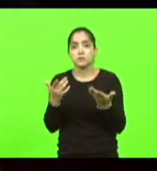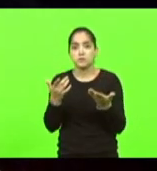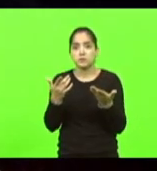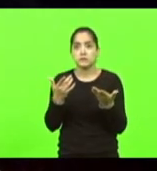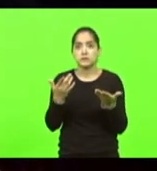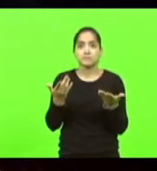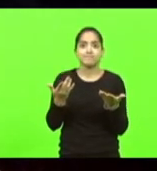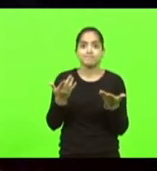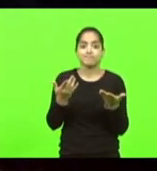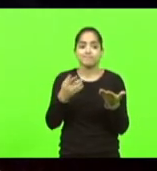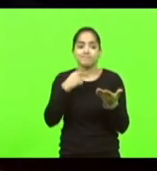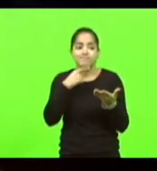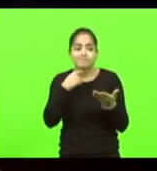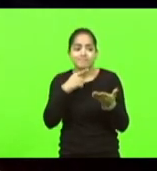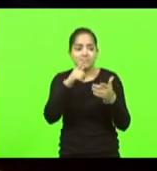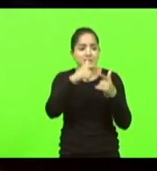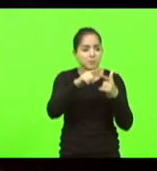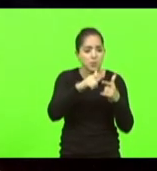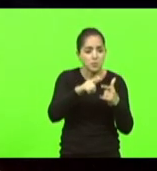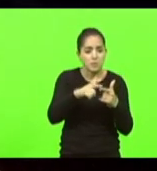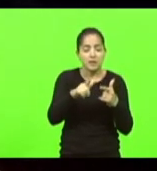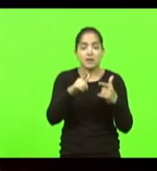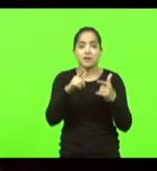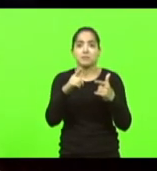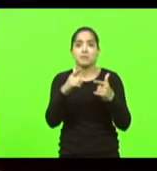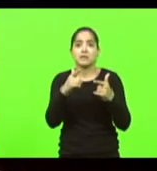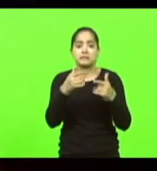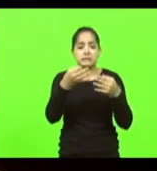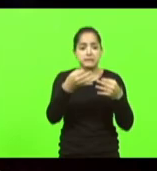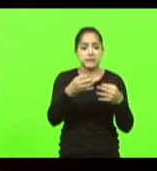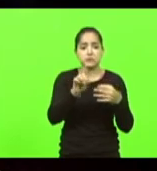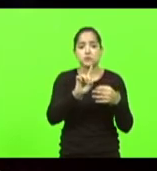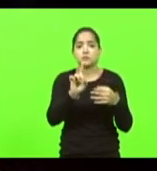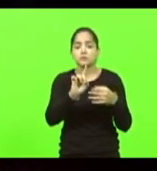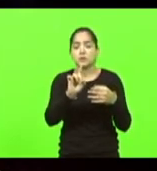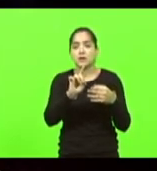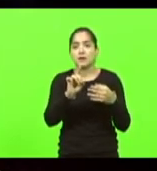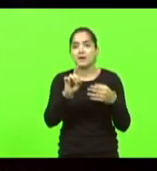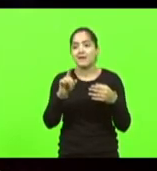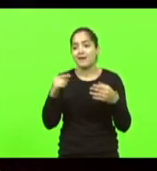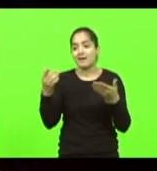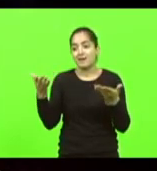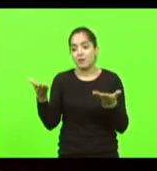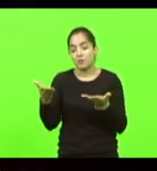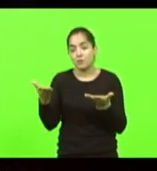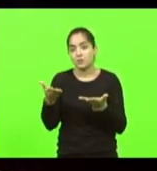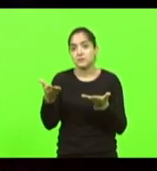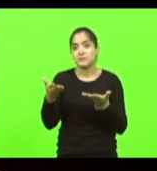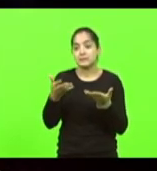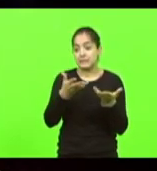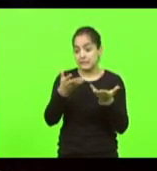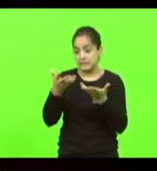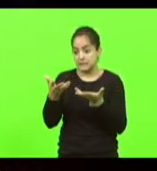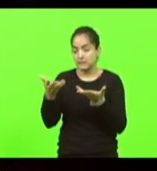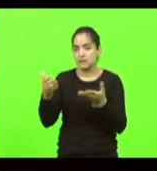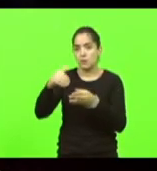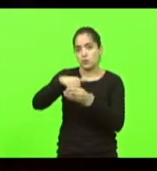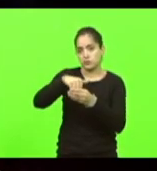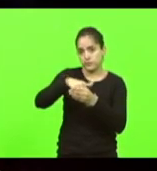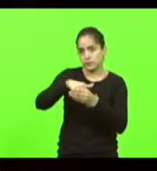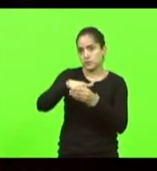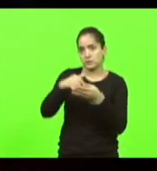não tá funcionando não tá adequado ninguém aqui nessa sala queria estar aqui voltando a